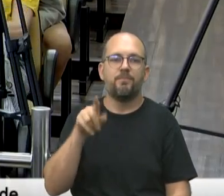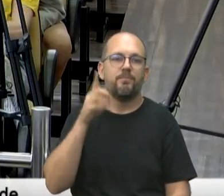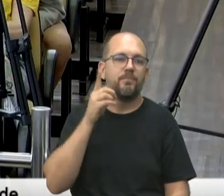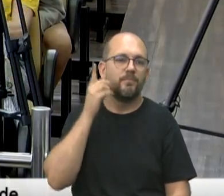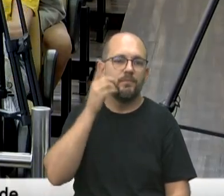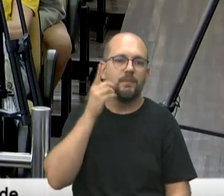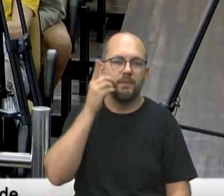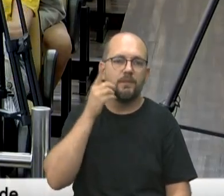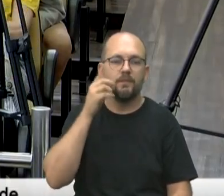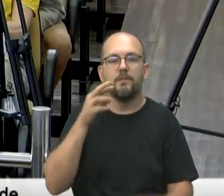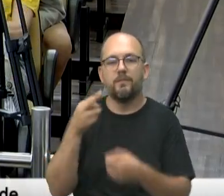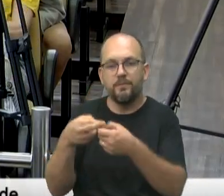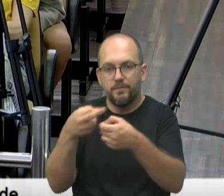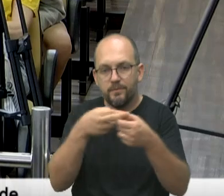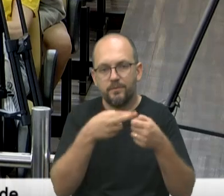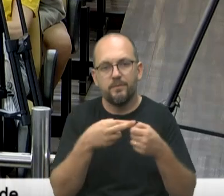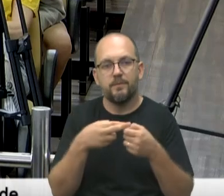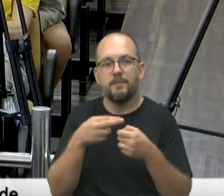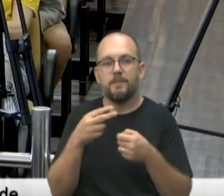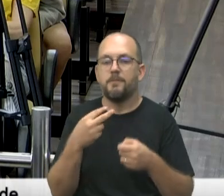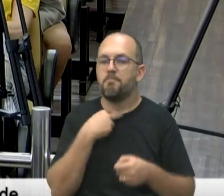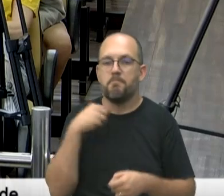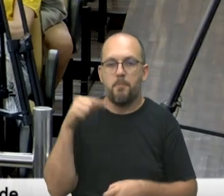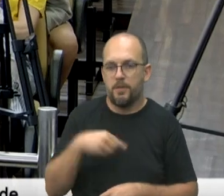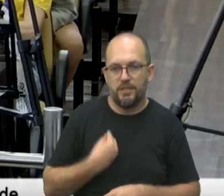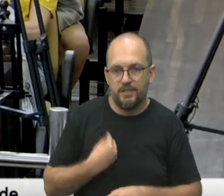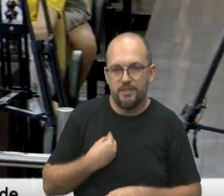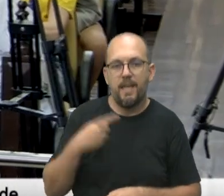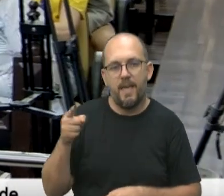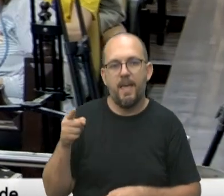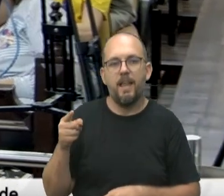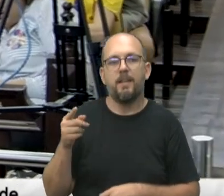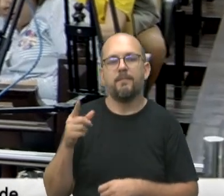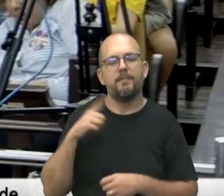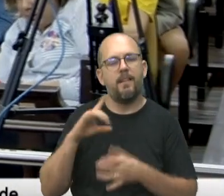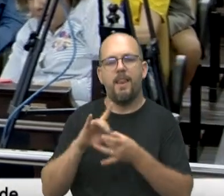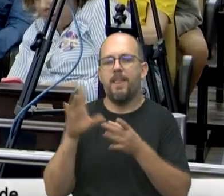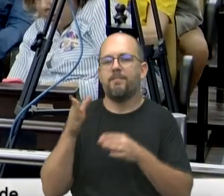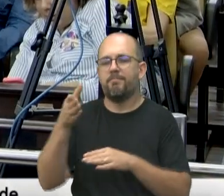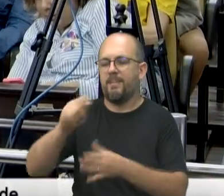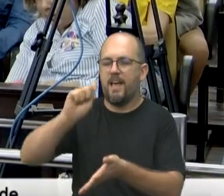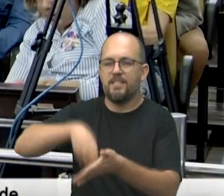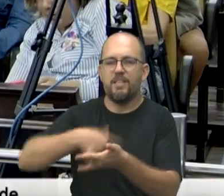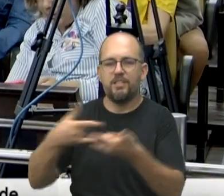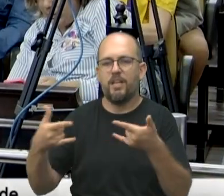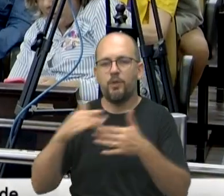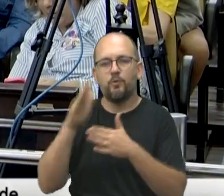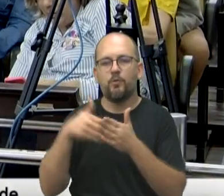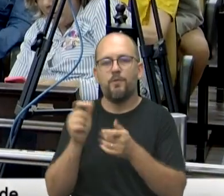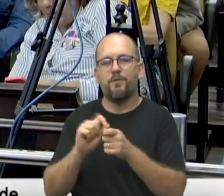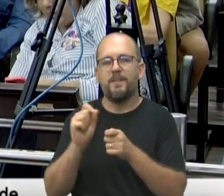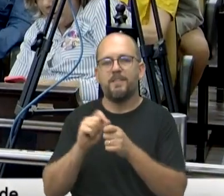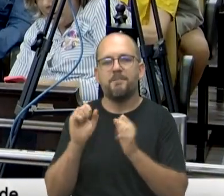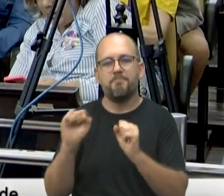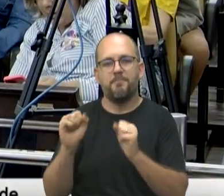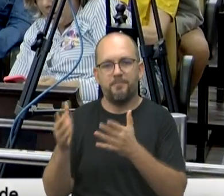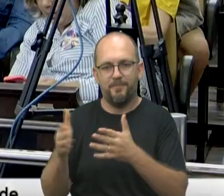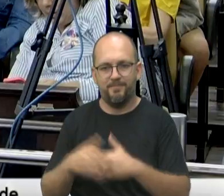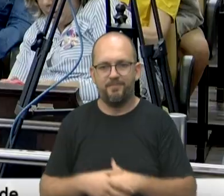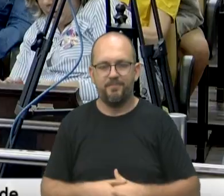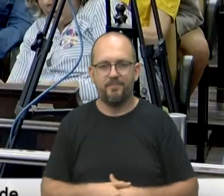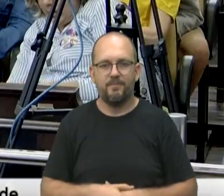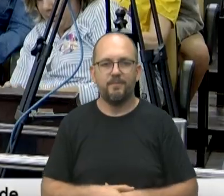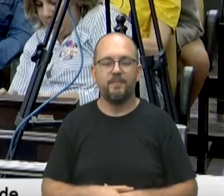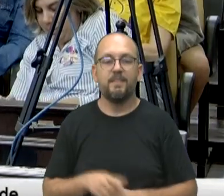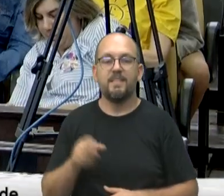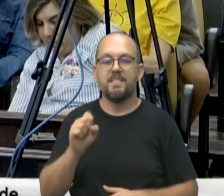da nossa região, então, quando não posso estar presente, ela tem procuração para assinar cheque, fazer tudo o que ela quiser aqui na região, porque